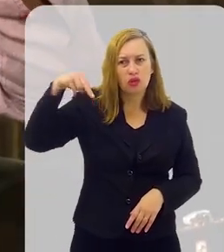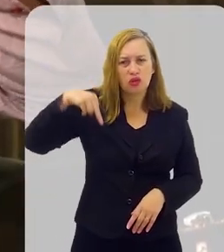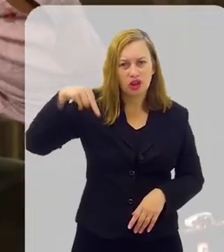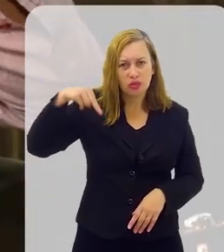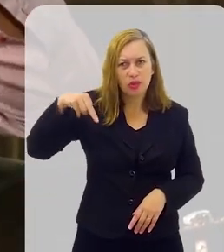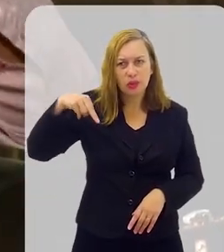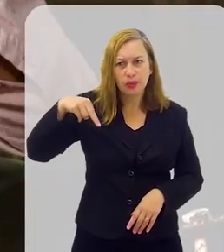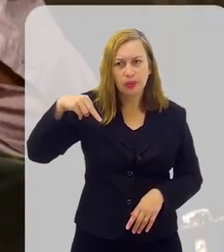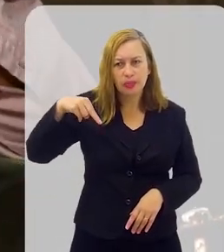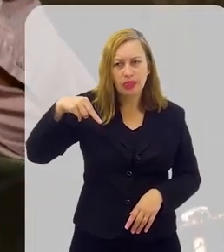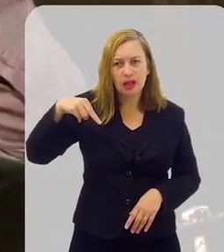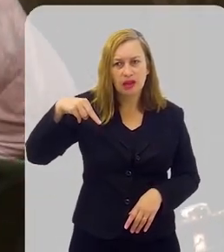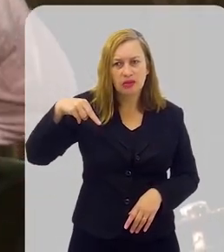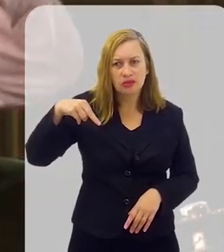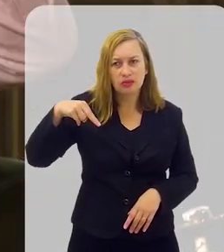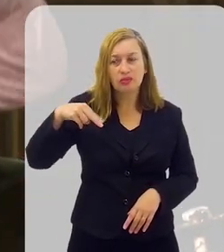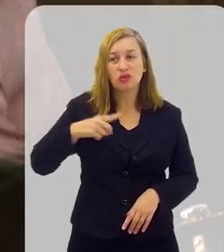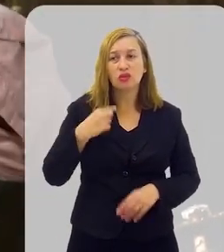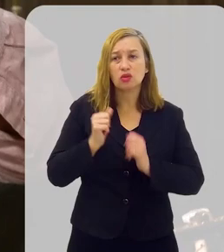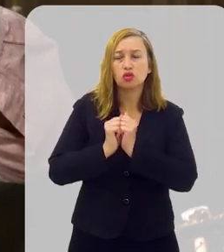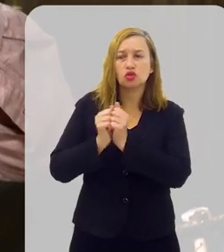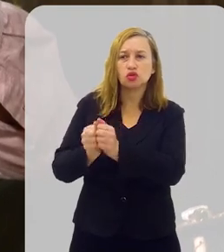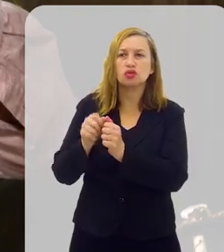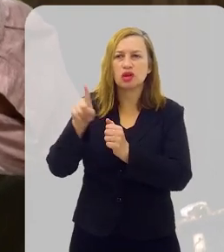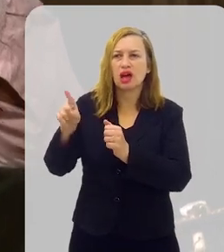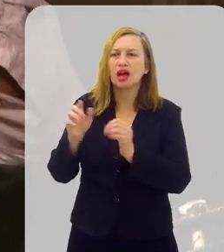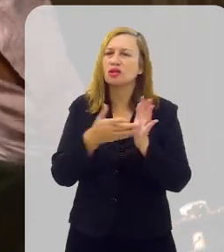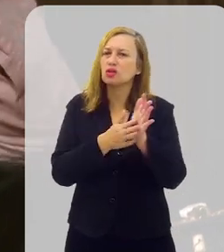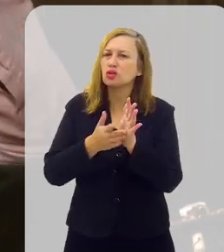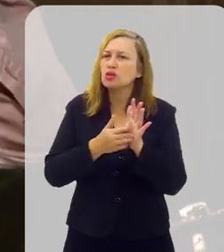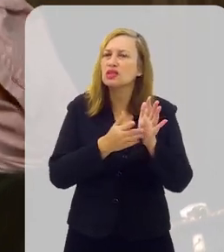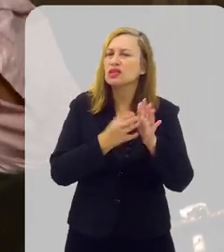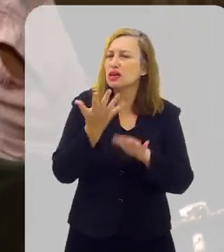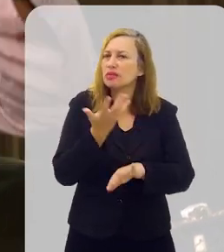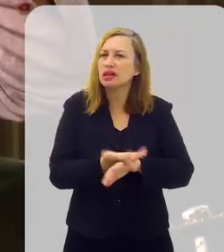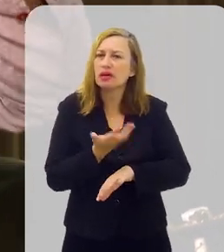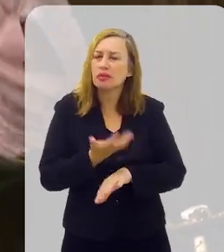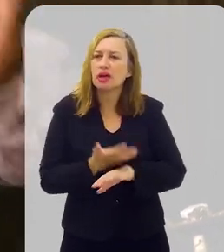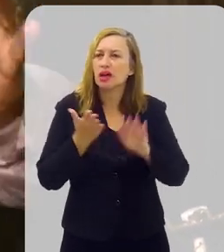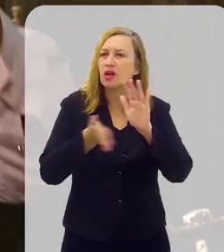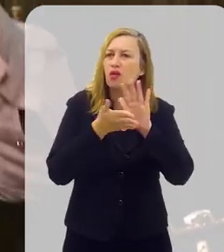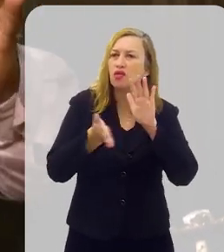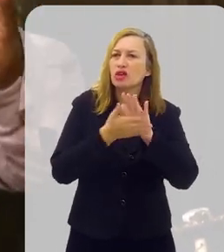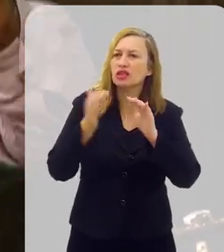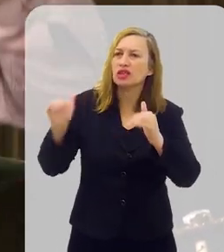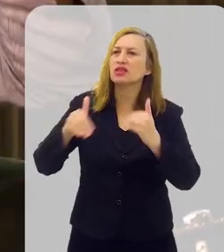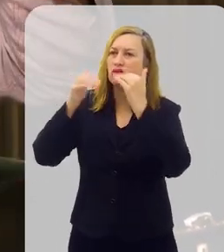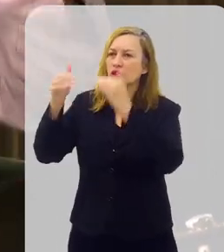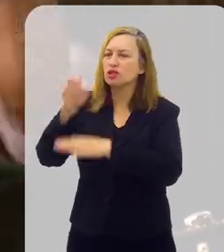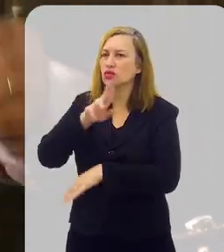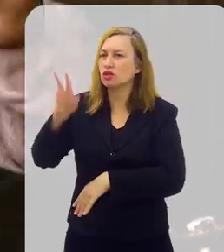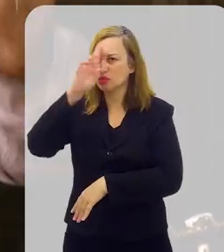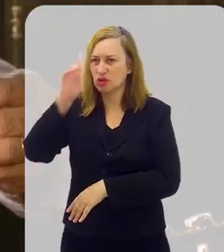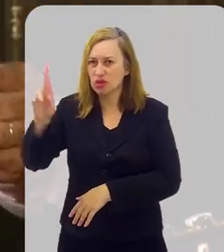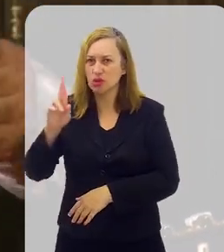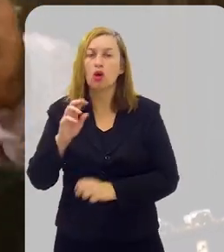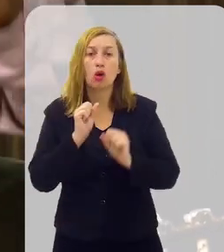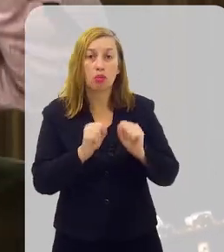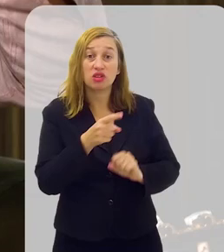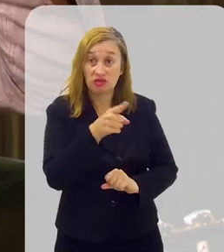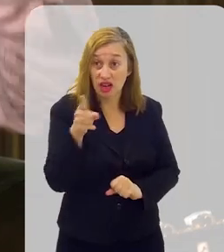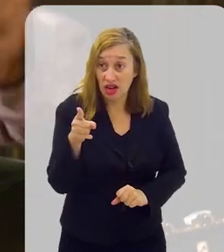próximo dia 18 de novembro... Novembro. Uhum. Nós estaremos lá com o nosso samba na